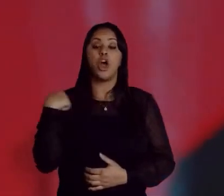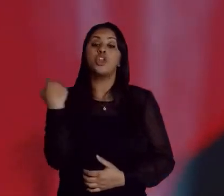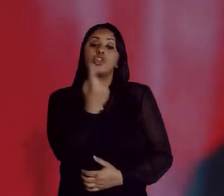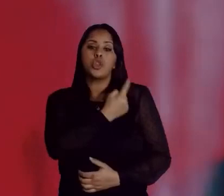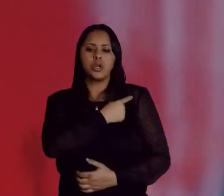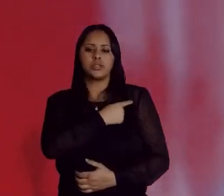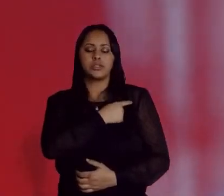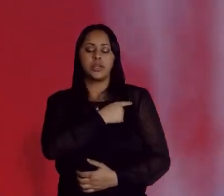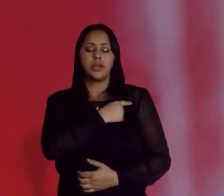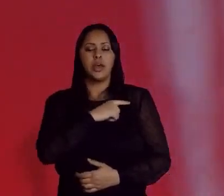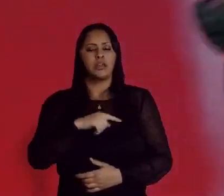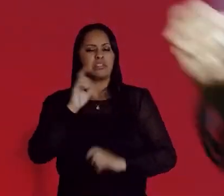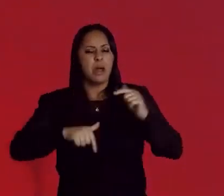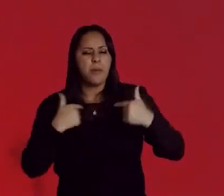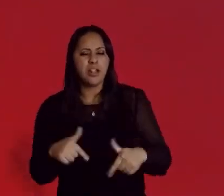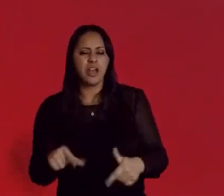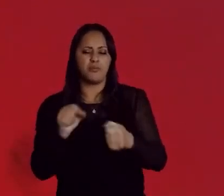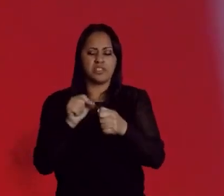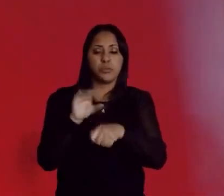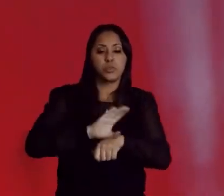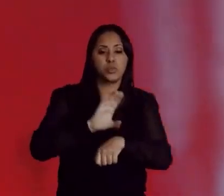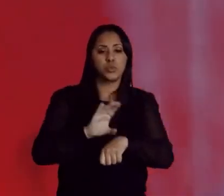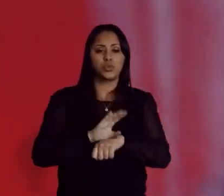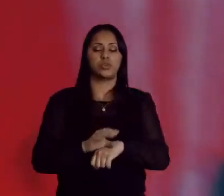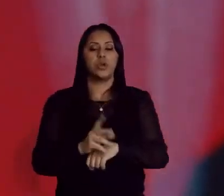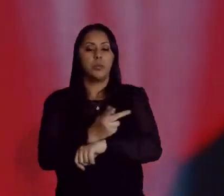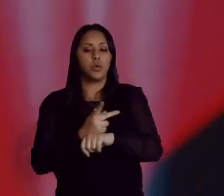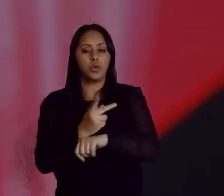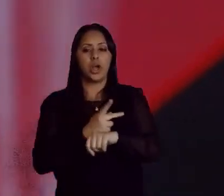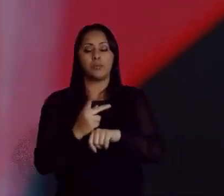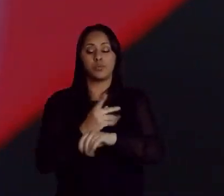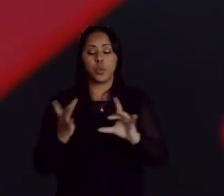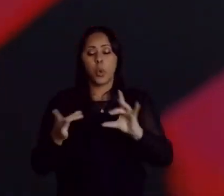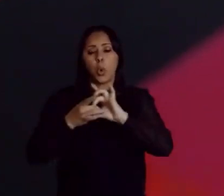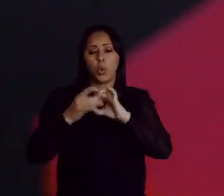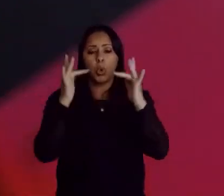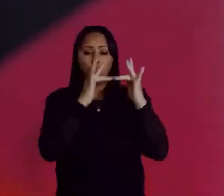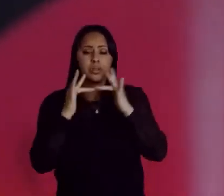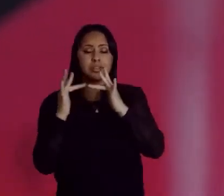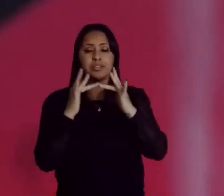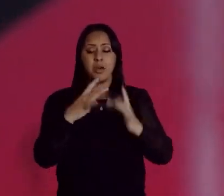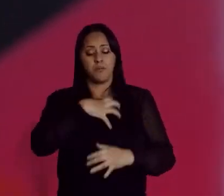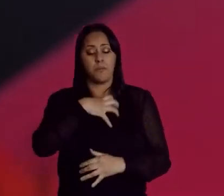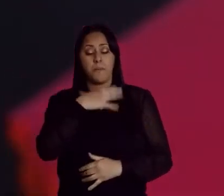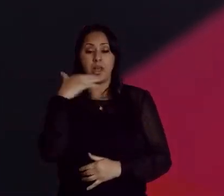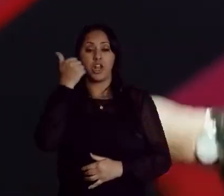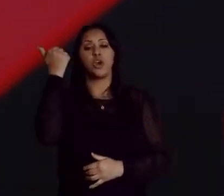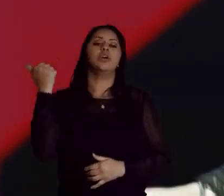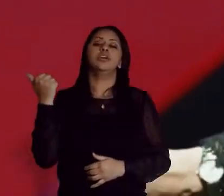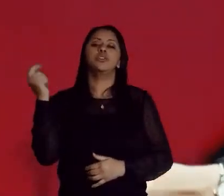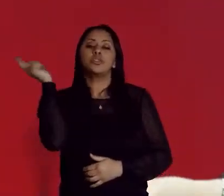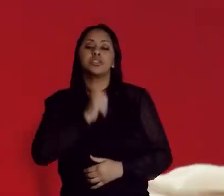empreendemos, nós fazemos cursos, nós buscamos conexões para que melhore a nossa forma de ganhar dinheiro, forma